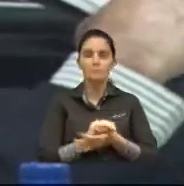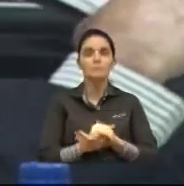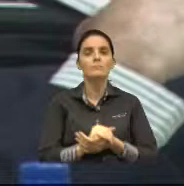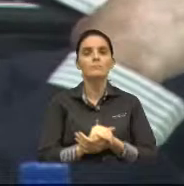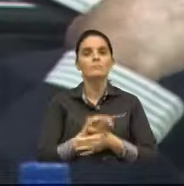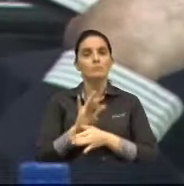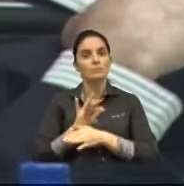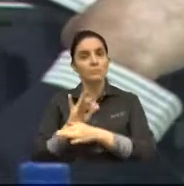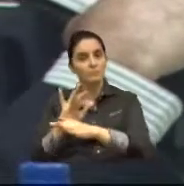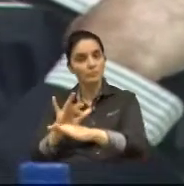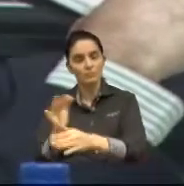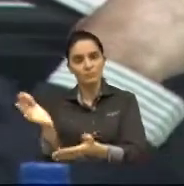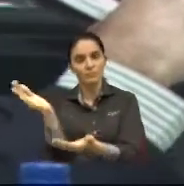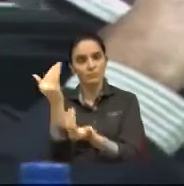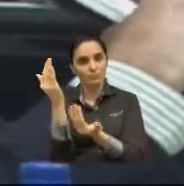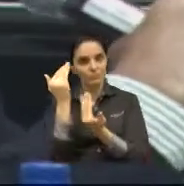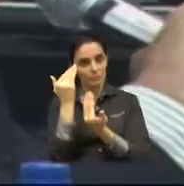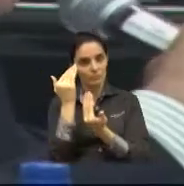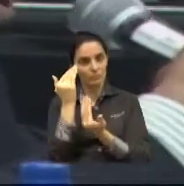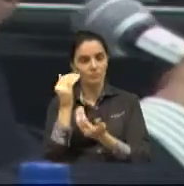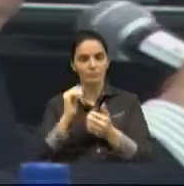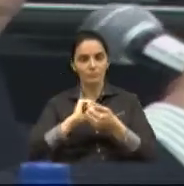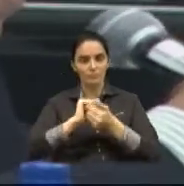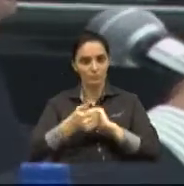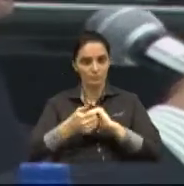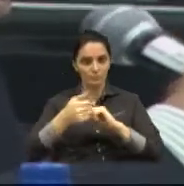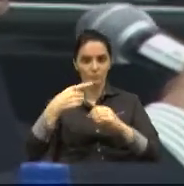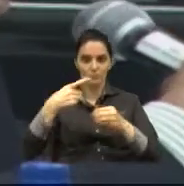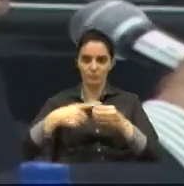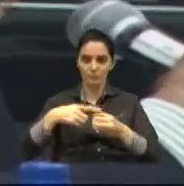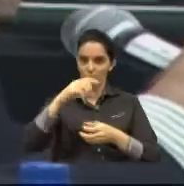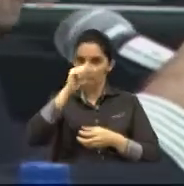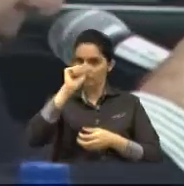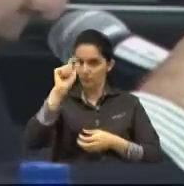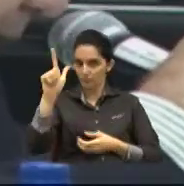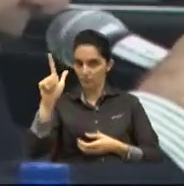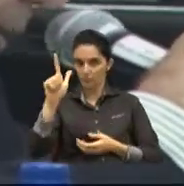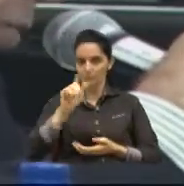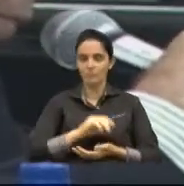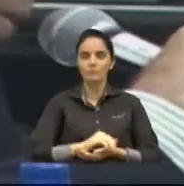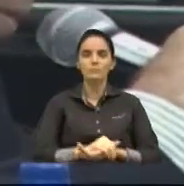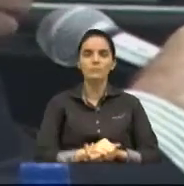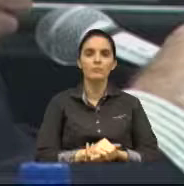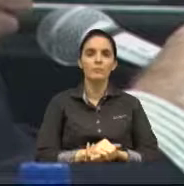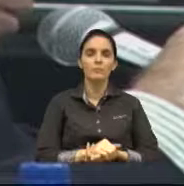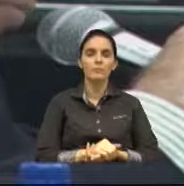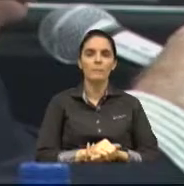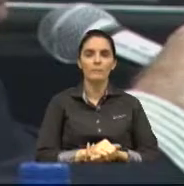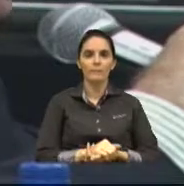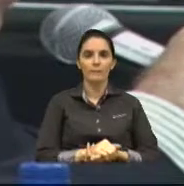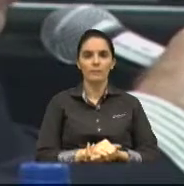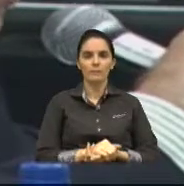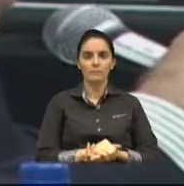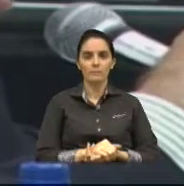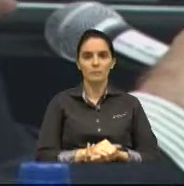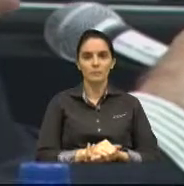apoiar irrestritamente o esporte na cidade de Limeira. E dizer que isso vem